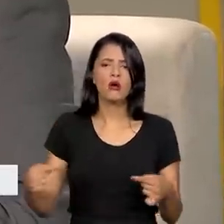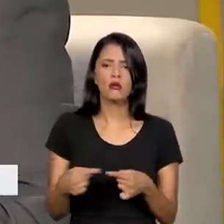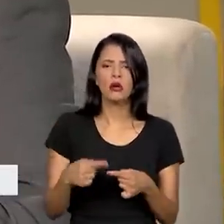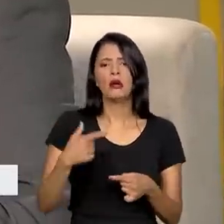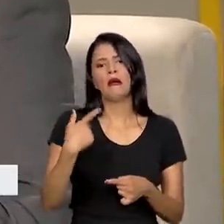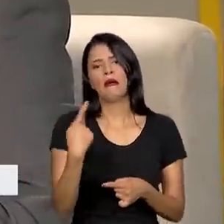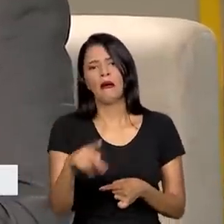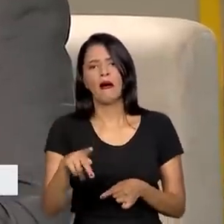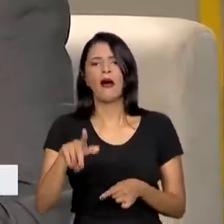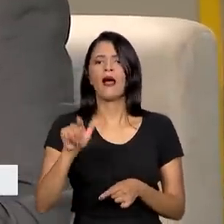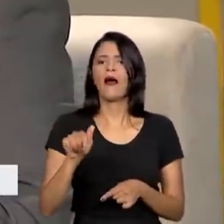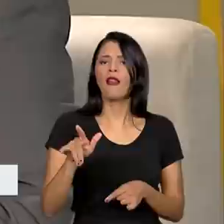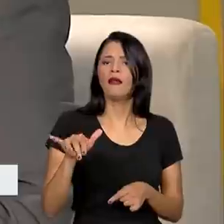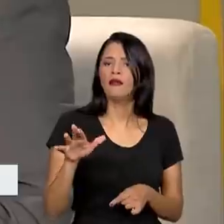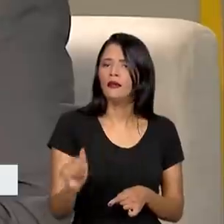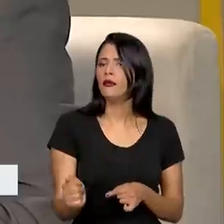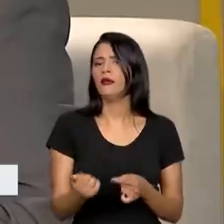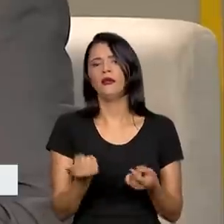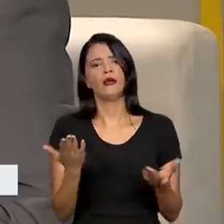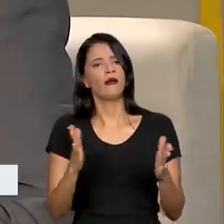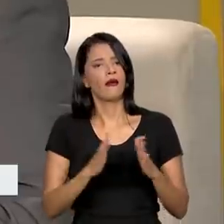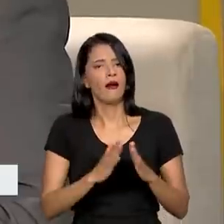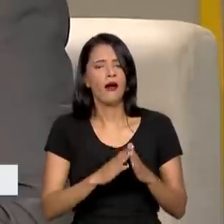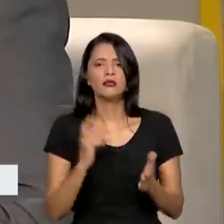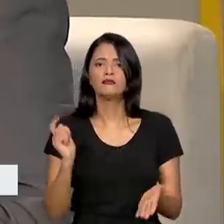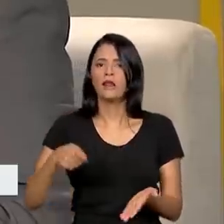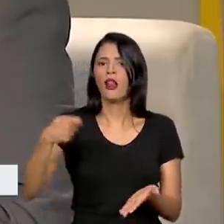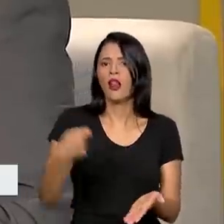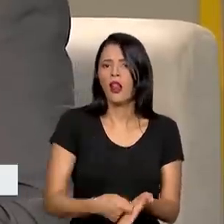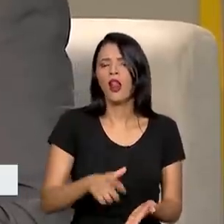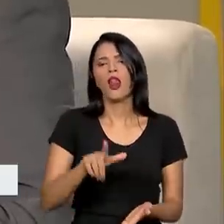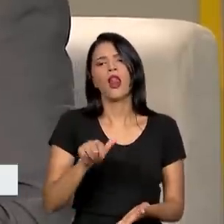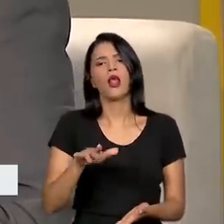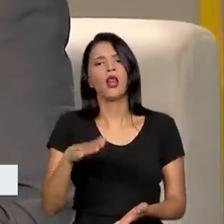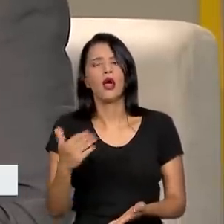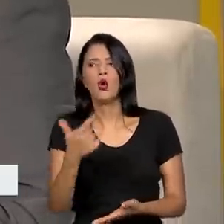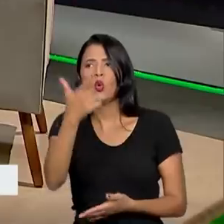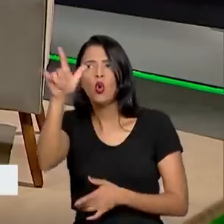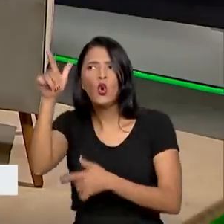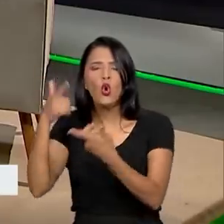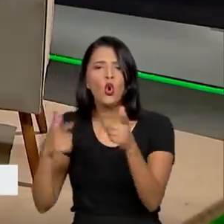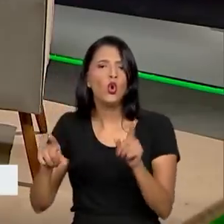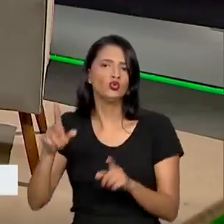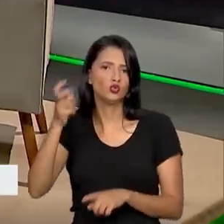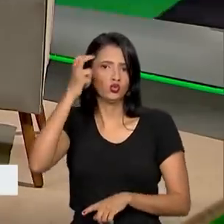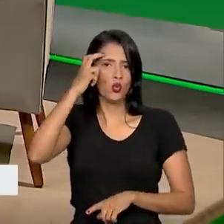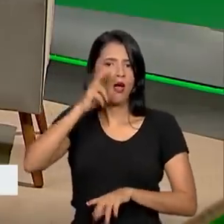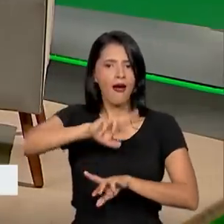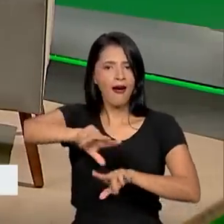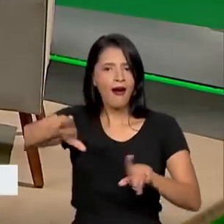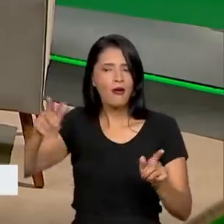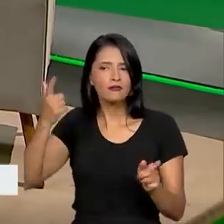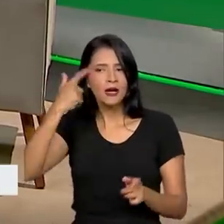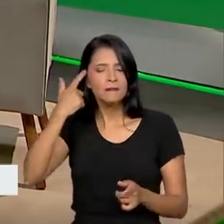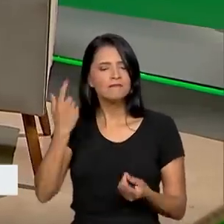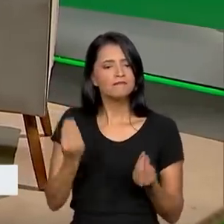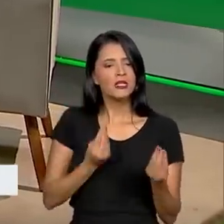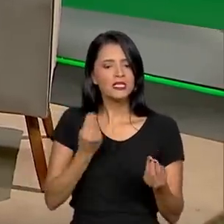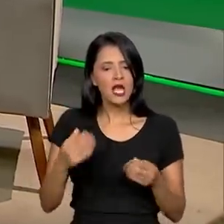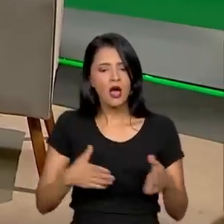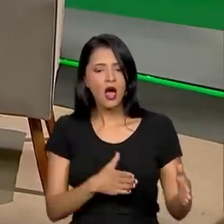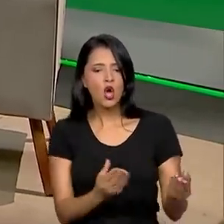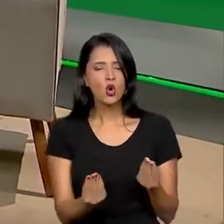a galerias, casas de leilões, outras instituições culturais, para, junto conosco, pensar os caminhos. Isso